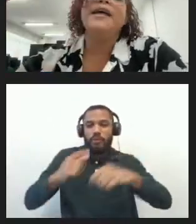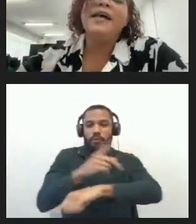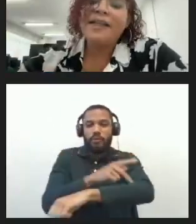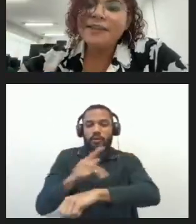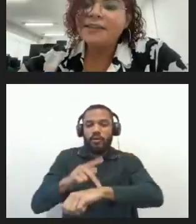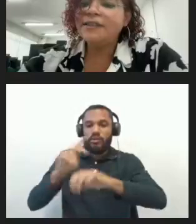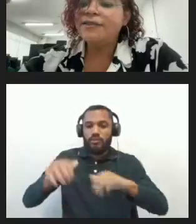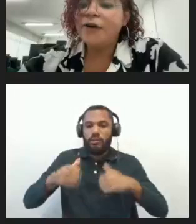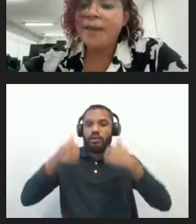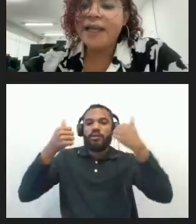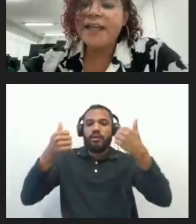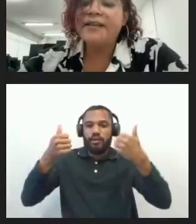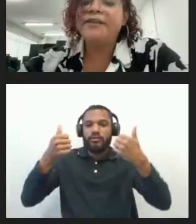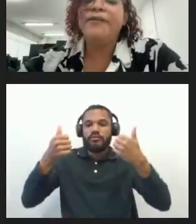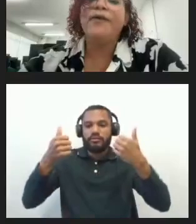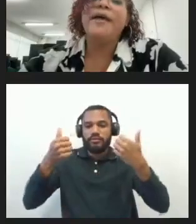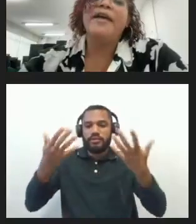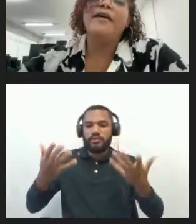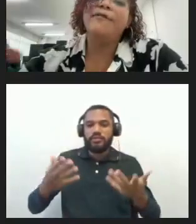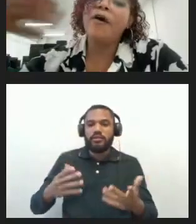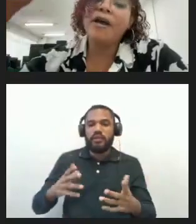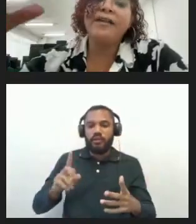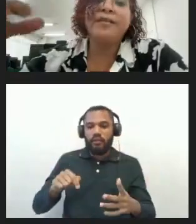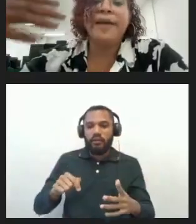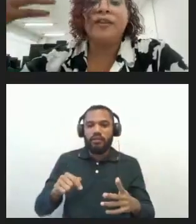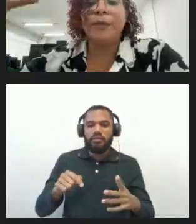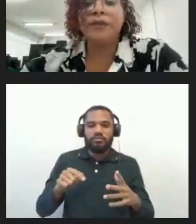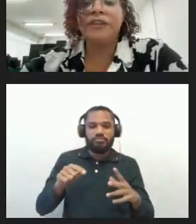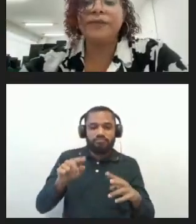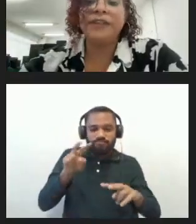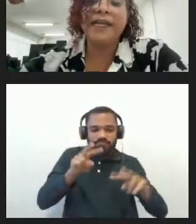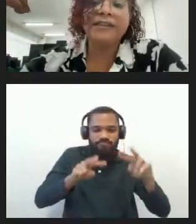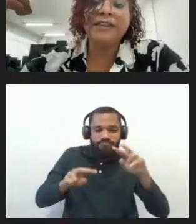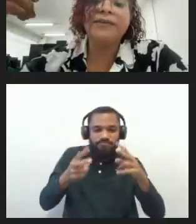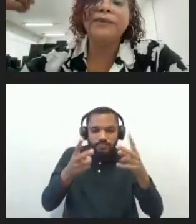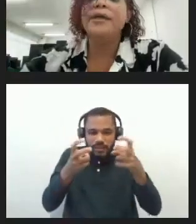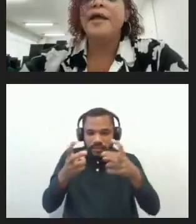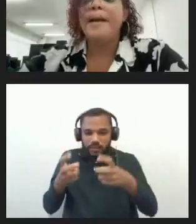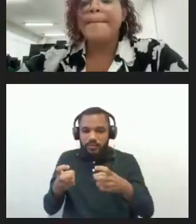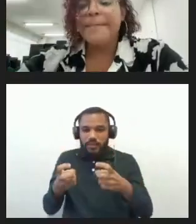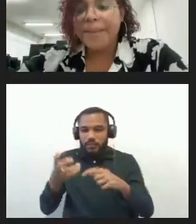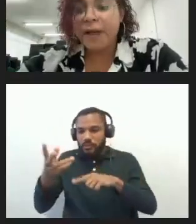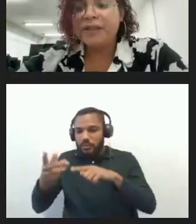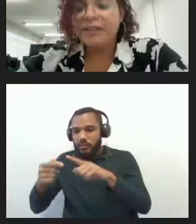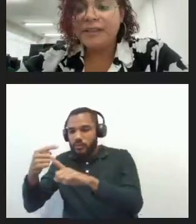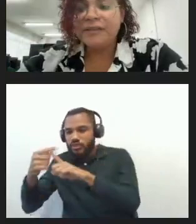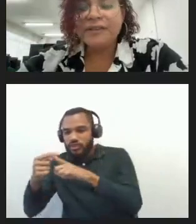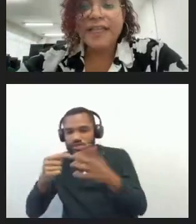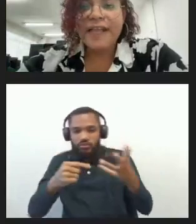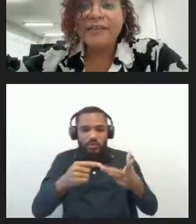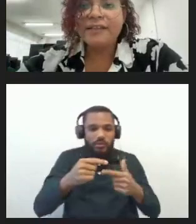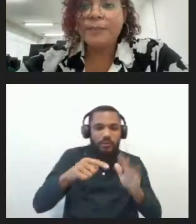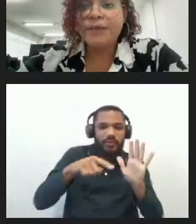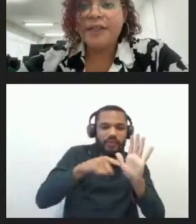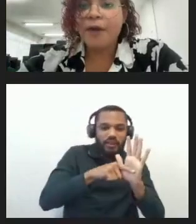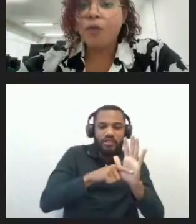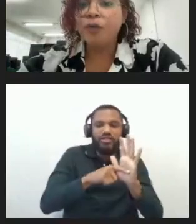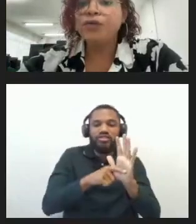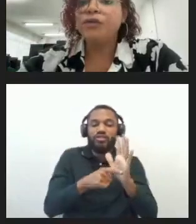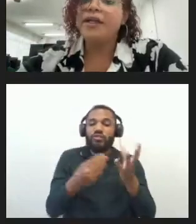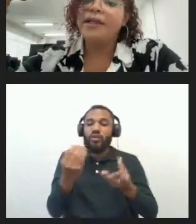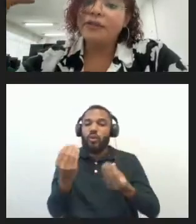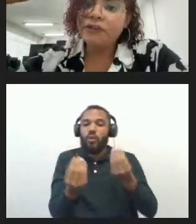isso analisando de forma crítica, focando aspectos positivos e negativos para a utilização desse tipo